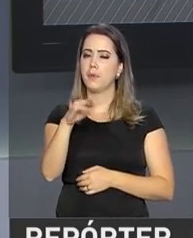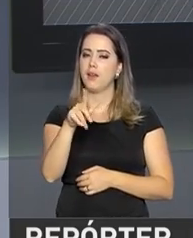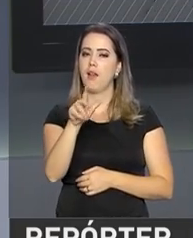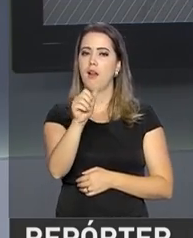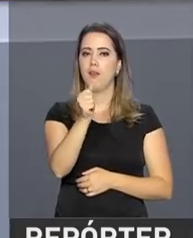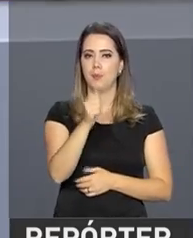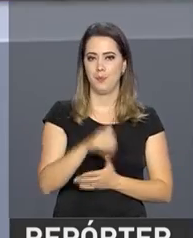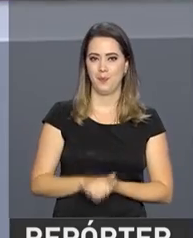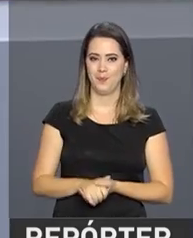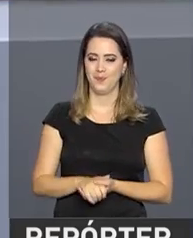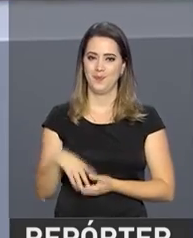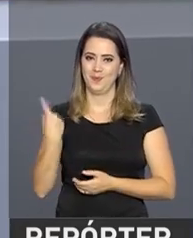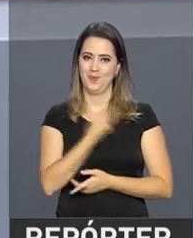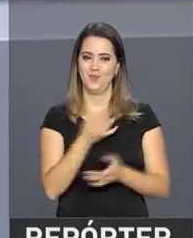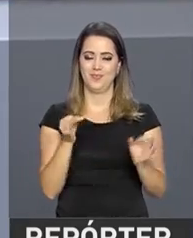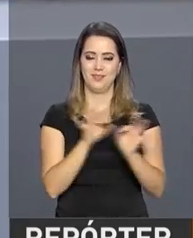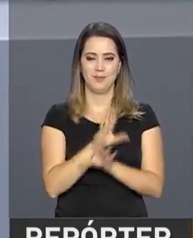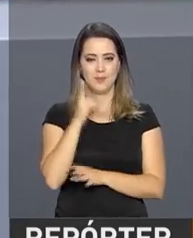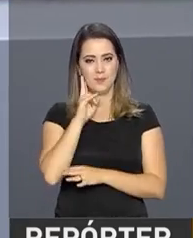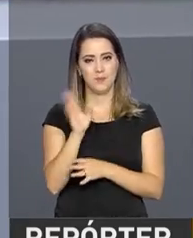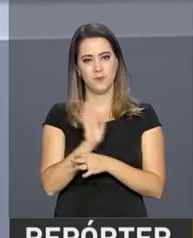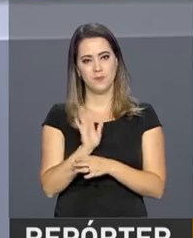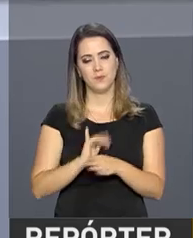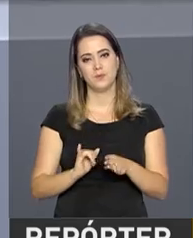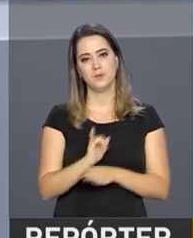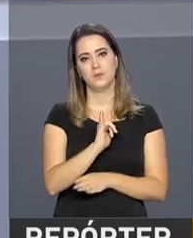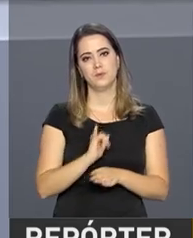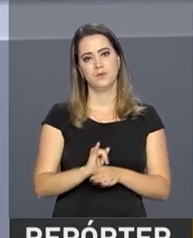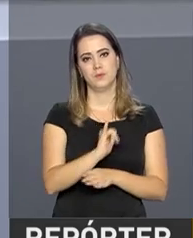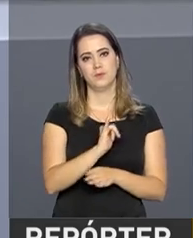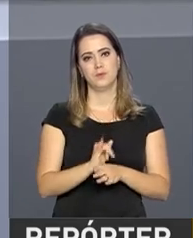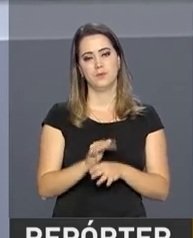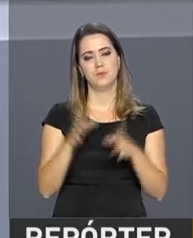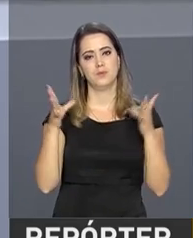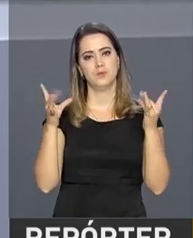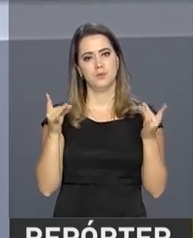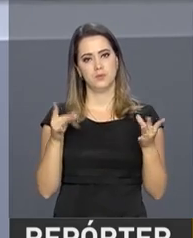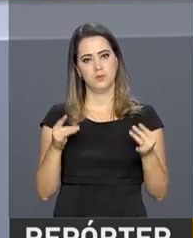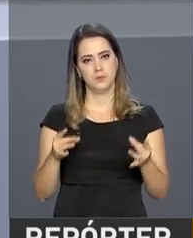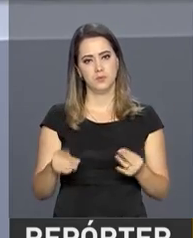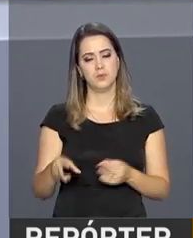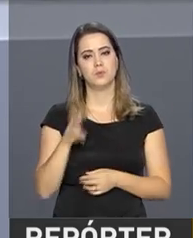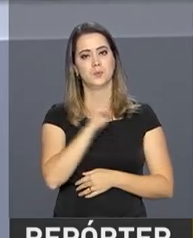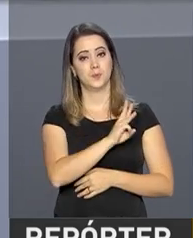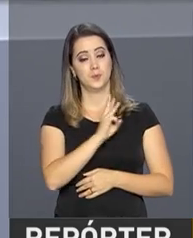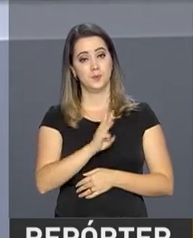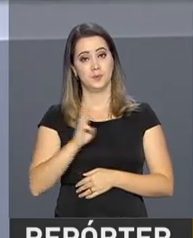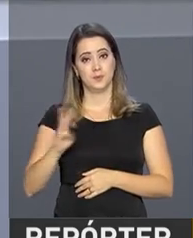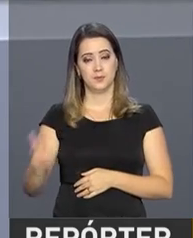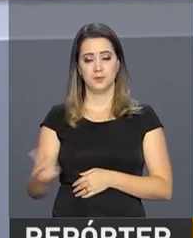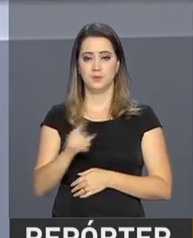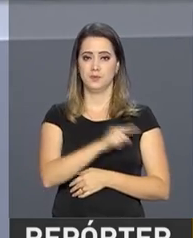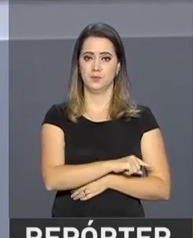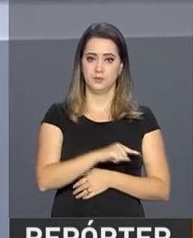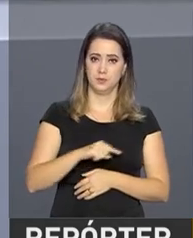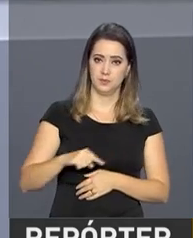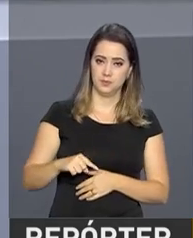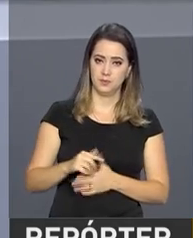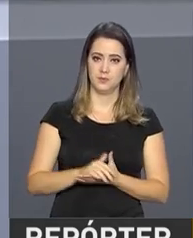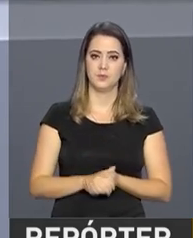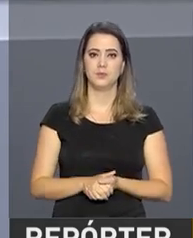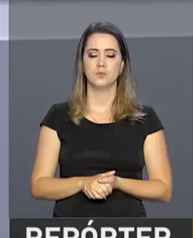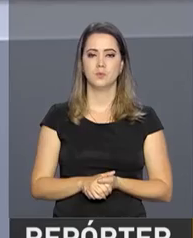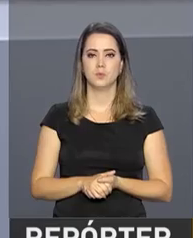mendes nós ficamos por aqui você pode rever as reportagens no youtube e toda nossa programação também está na página da